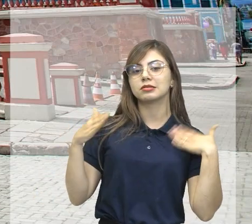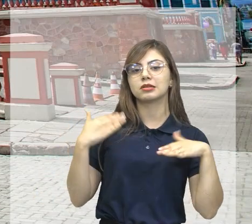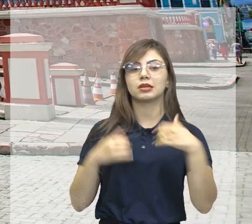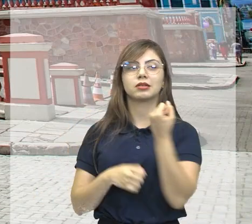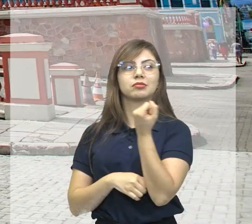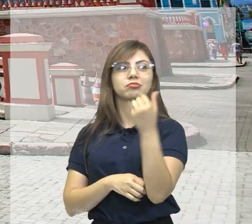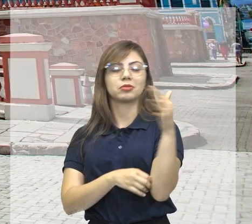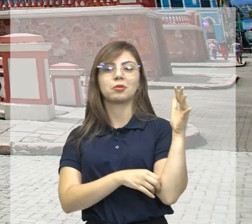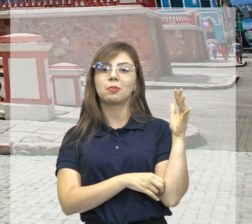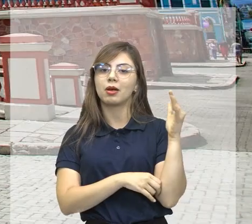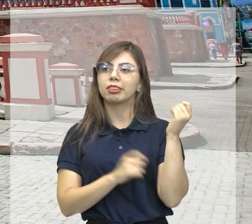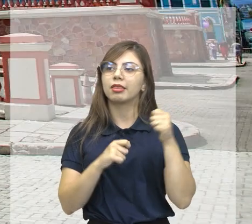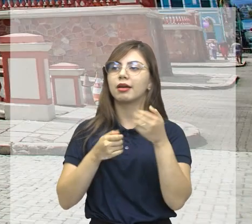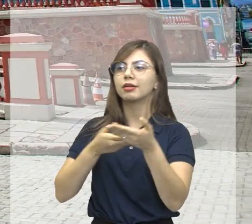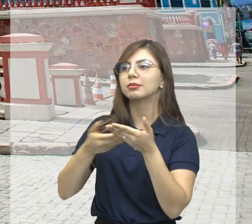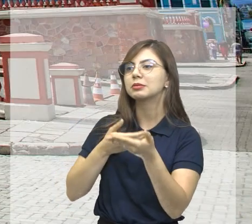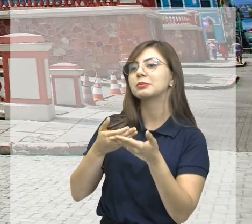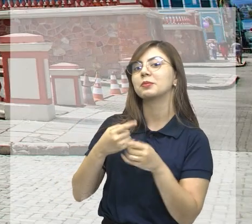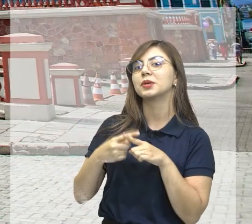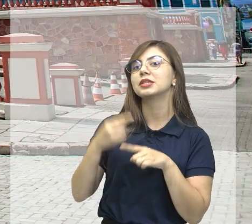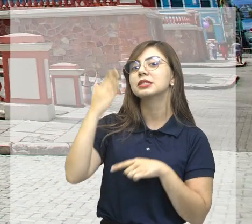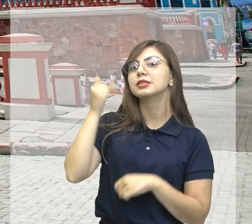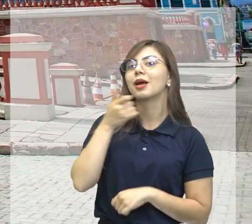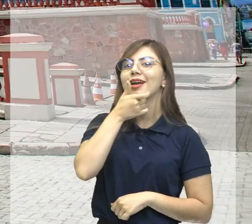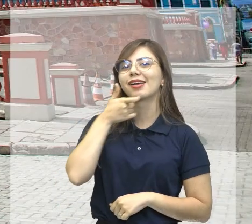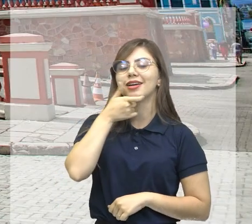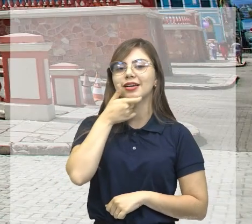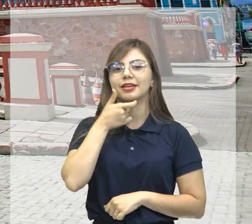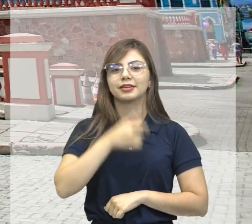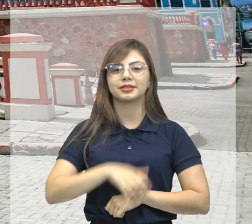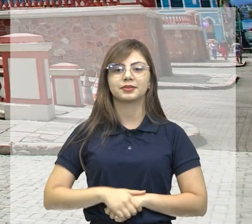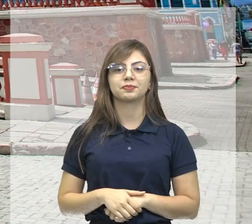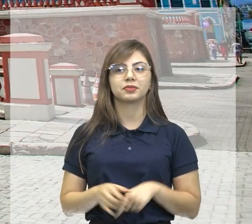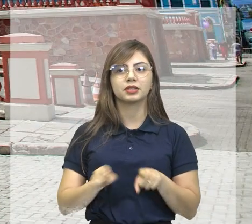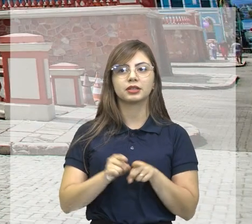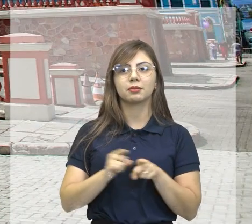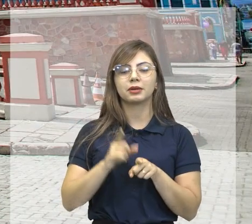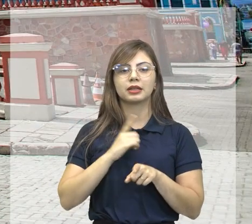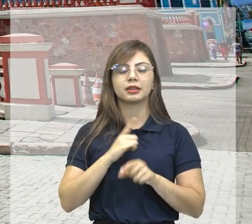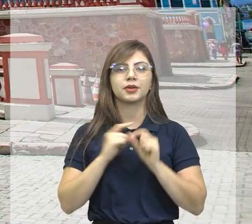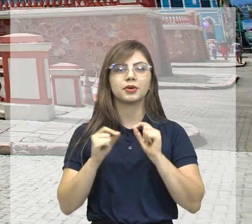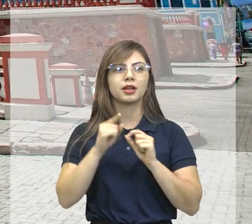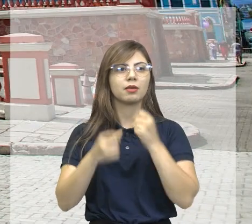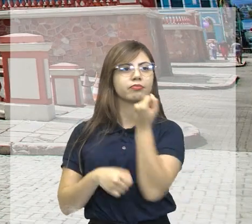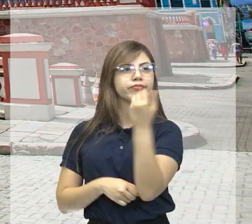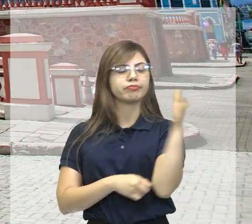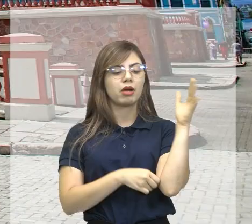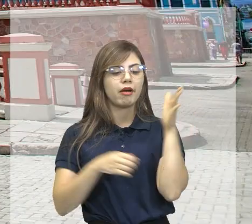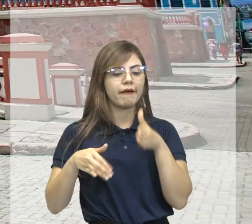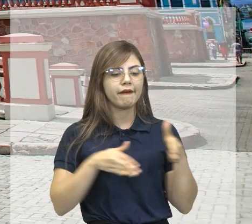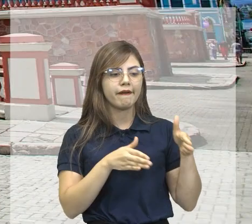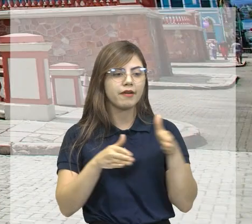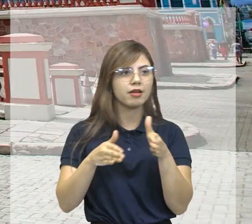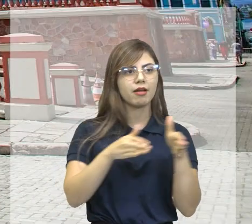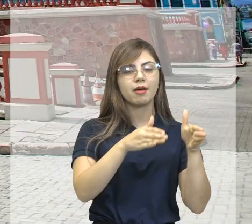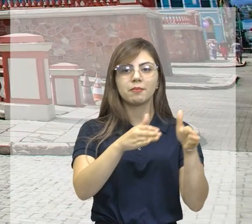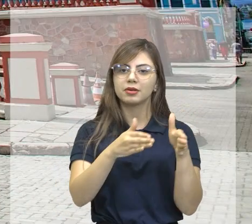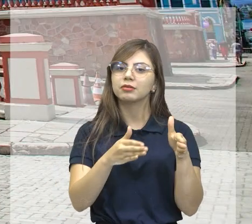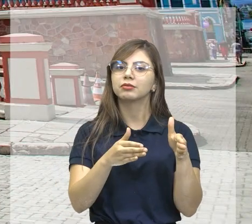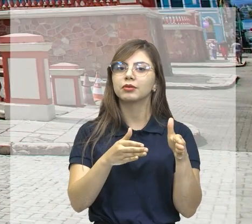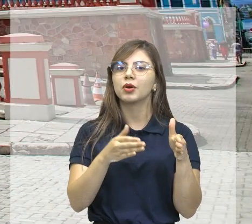turistas estrangeiros. Assim como os guias e condutores de trilhas frequentemente também se comunicam em